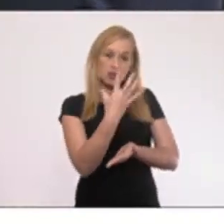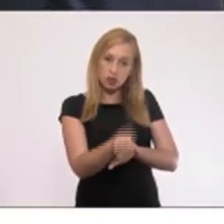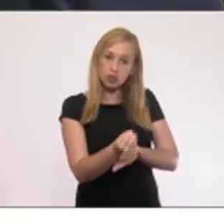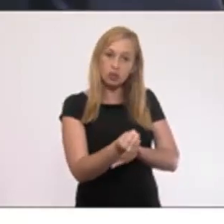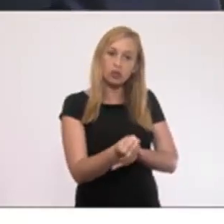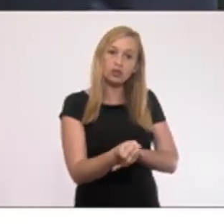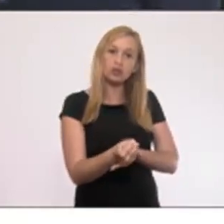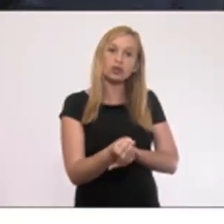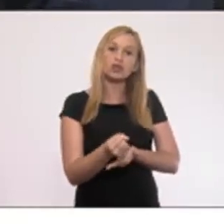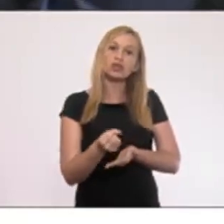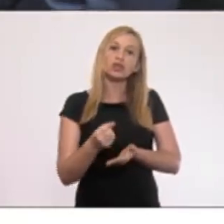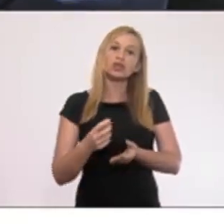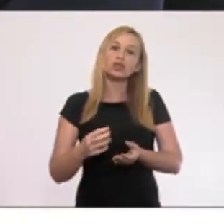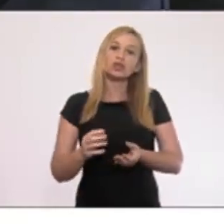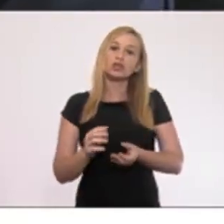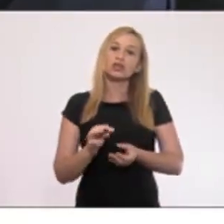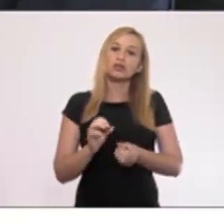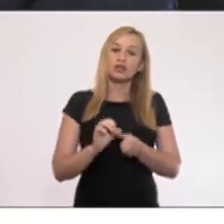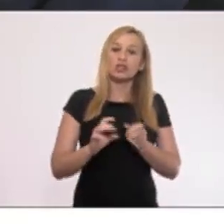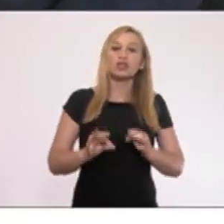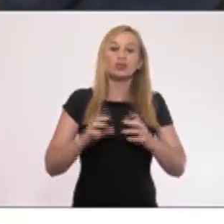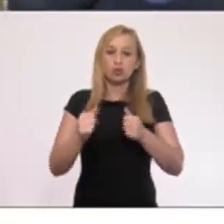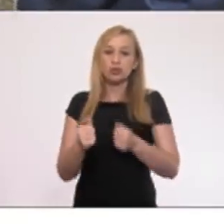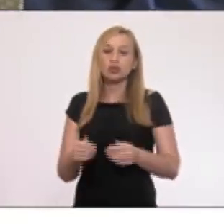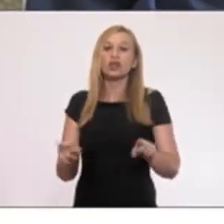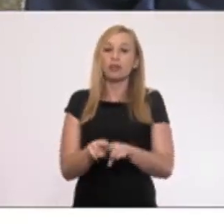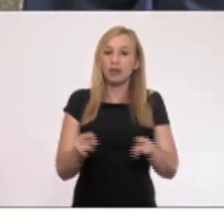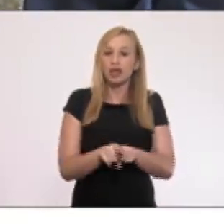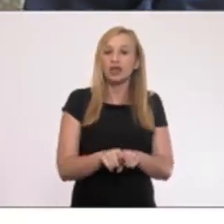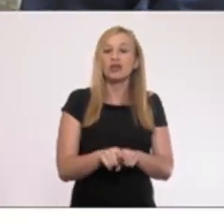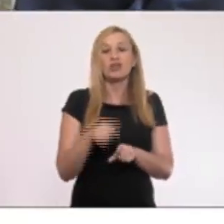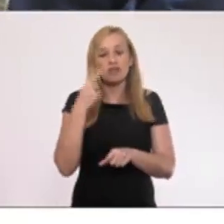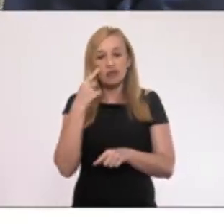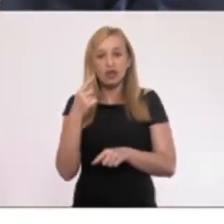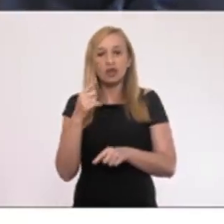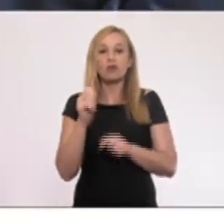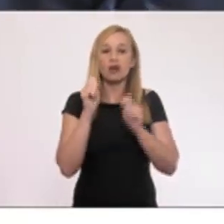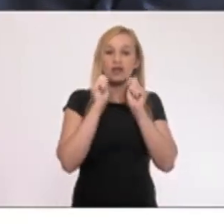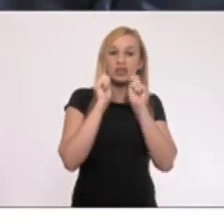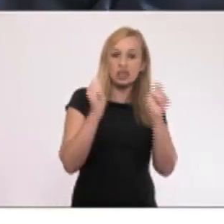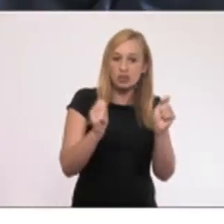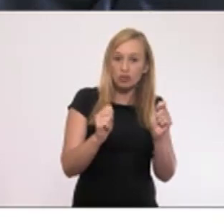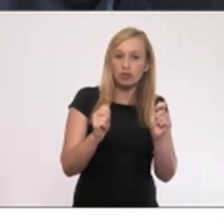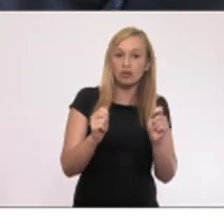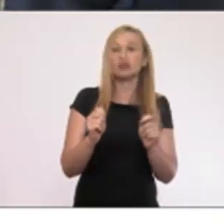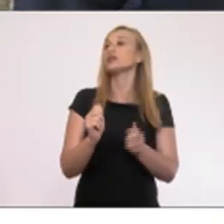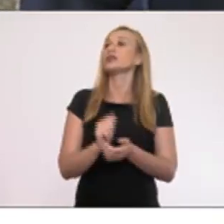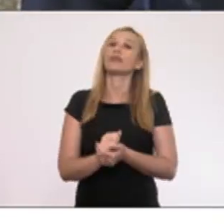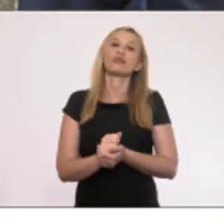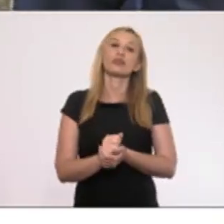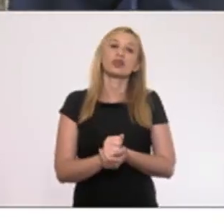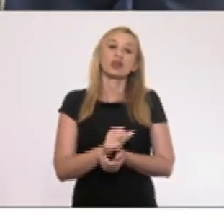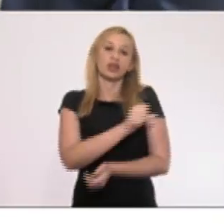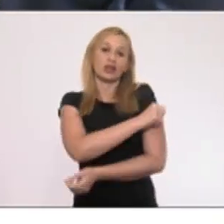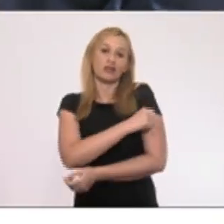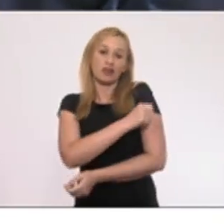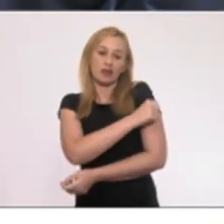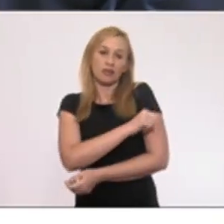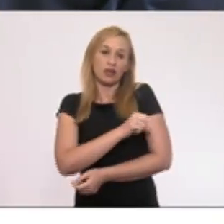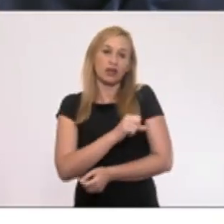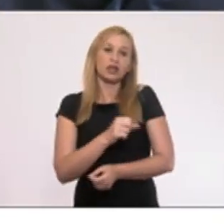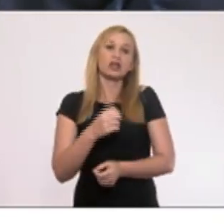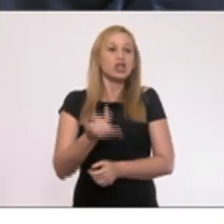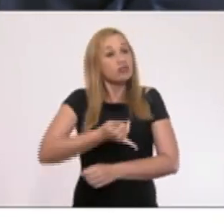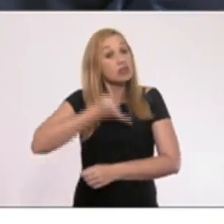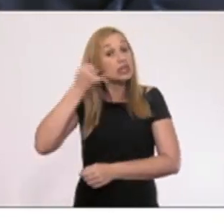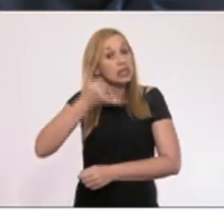que se façam todos os esforços, inclusive com a assessoria da deputada enfermeira Rejane, que está presente aqui no plenário, que entre em